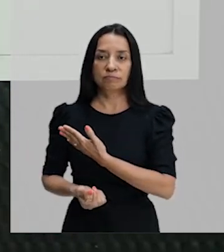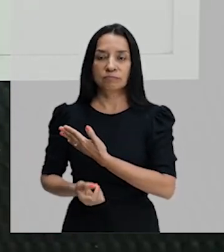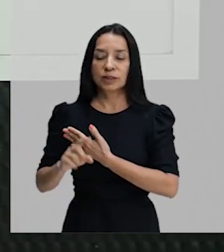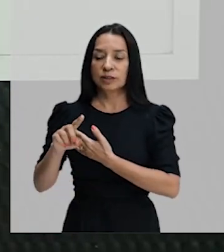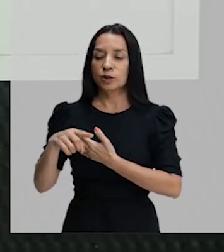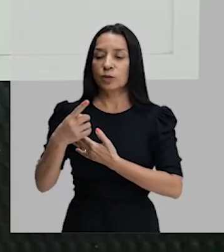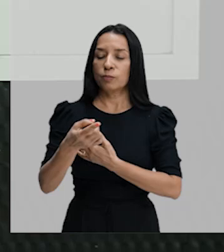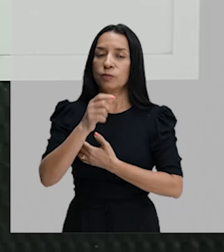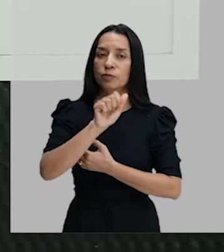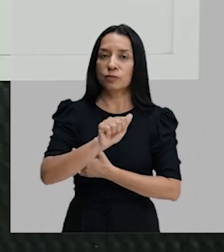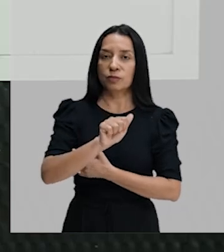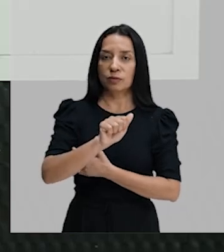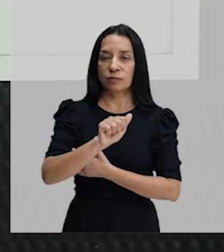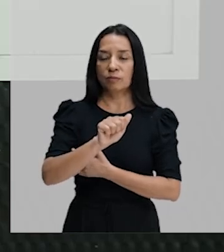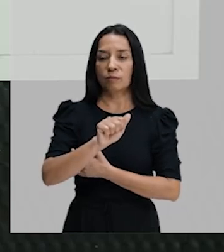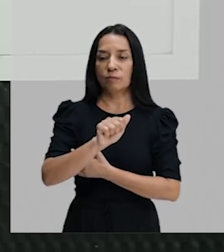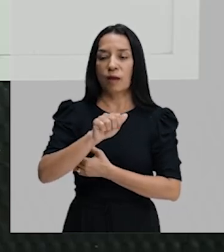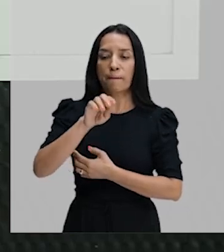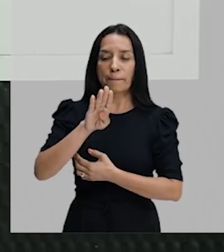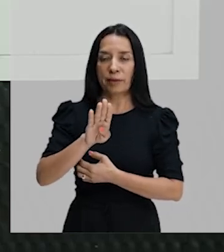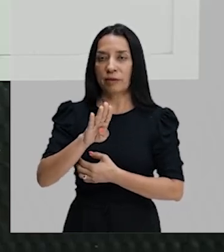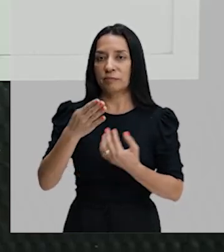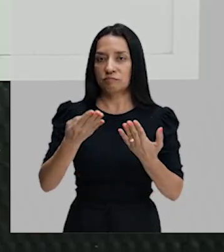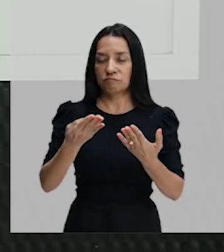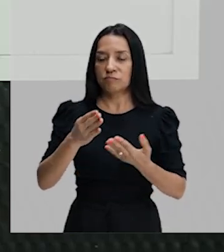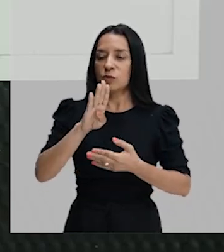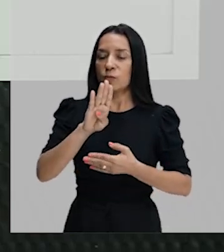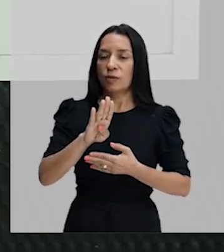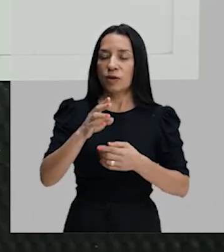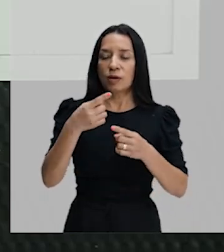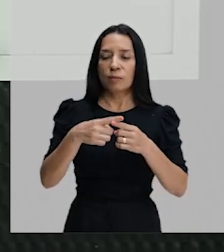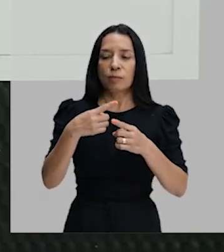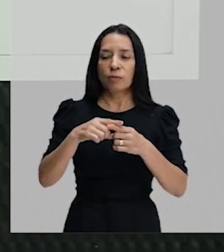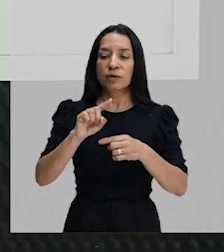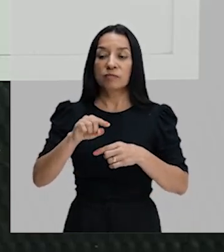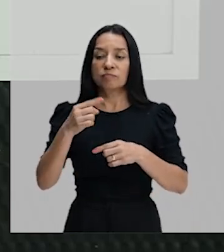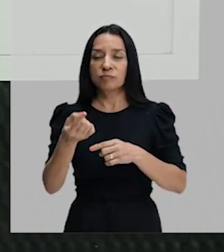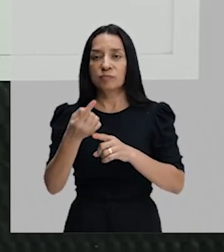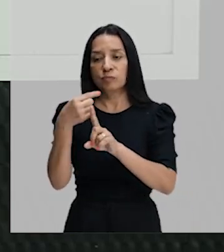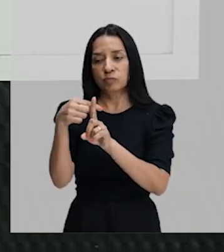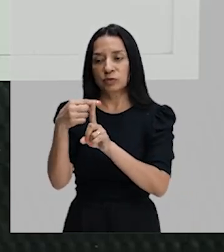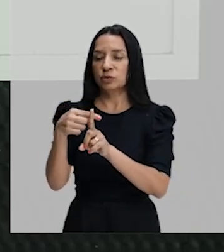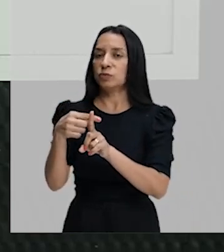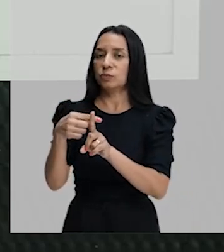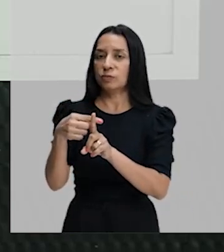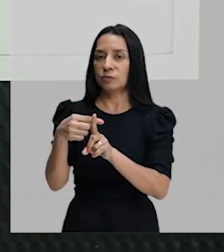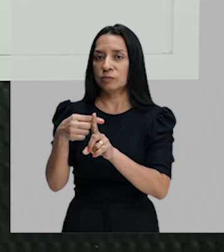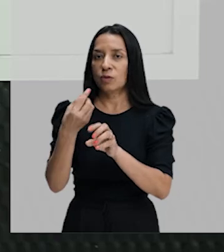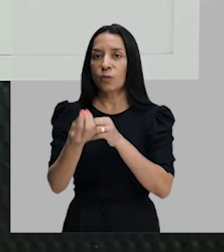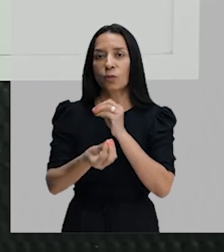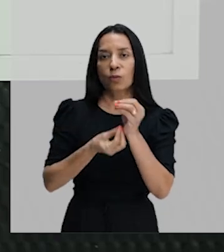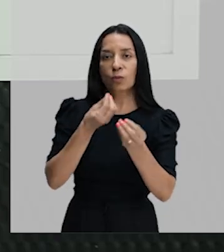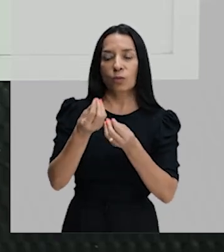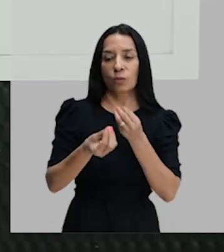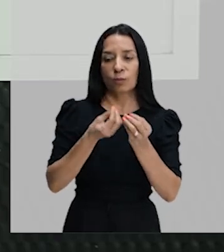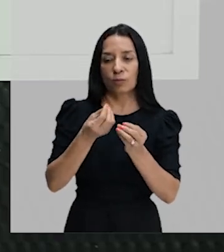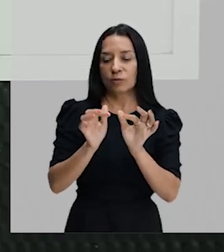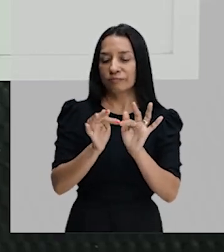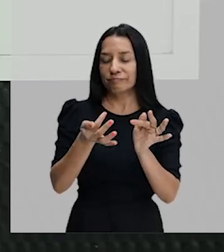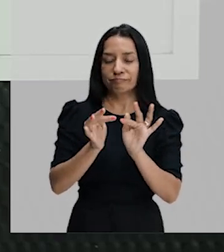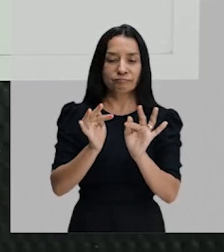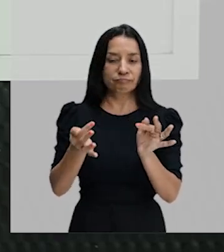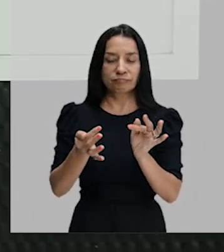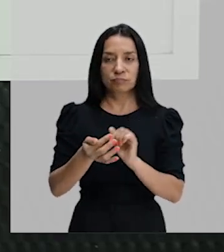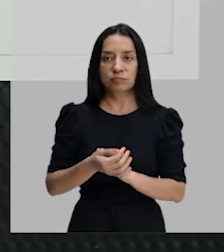Após o A, eu vou colocar o vetor B, porque ele vem depois na soma. De que forma, professor? Muito